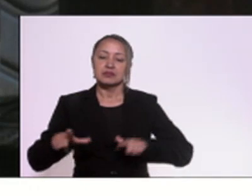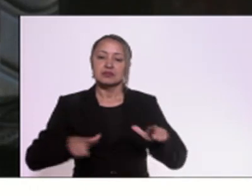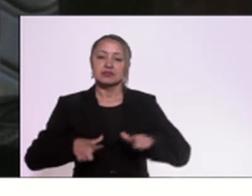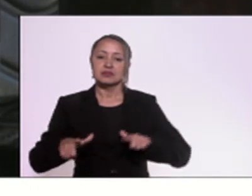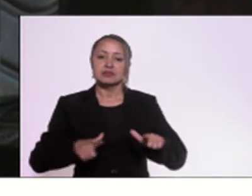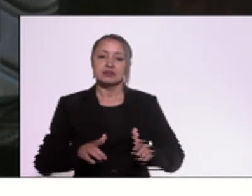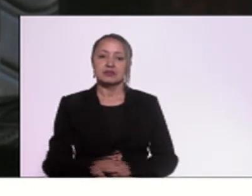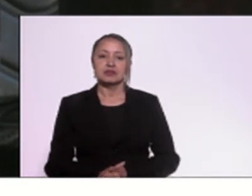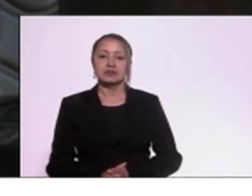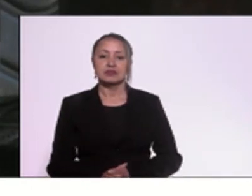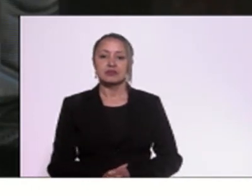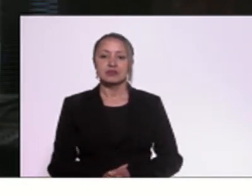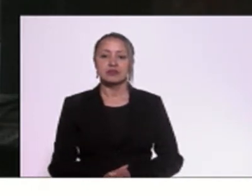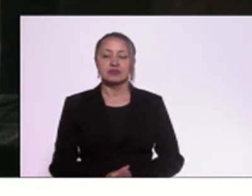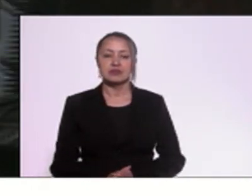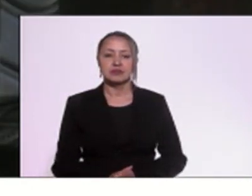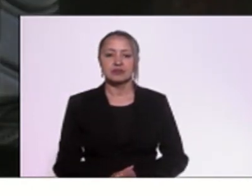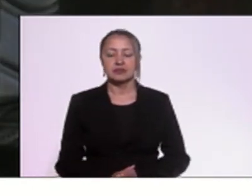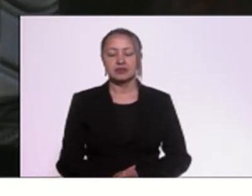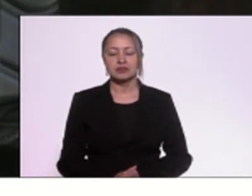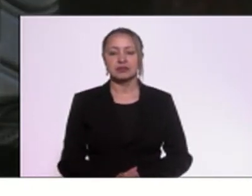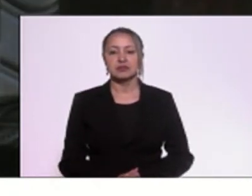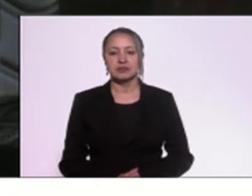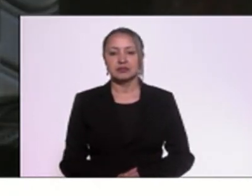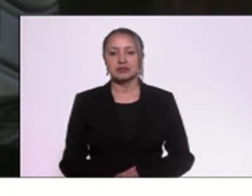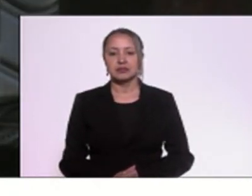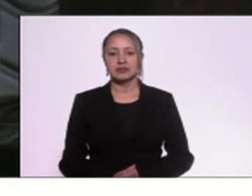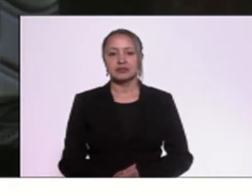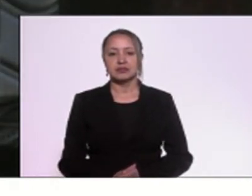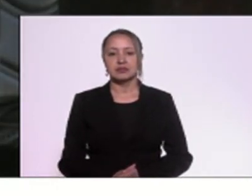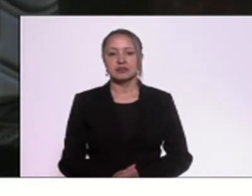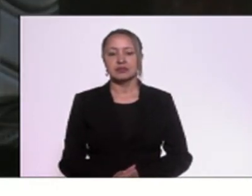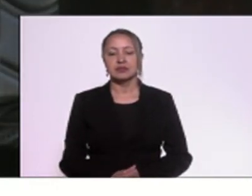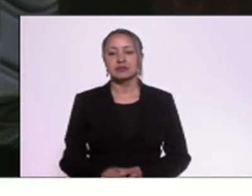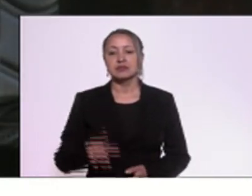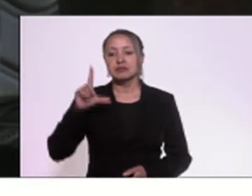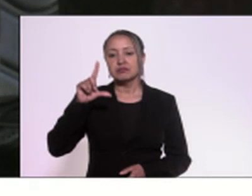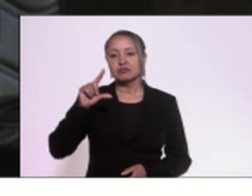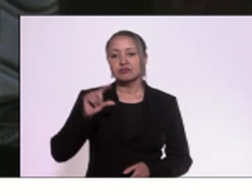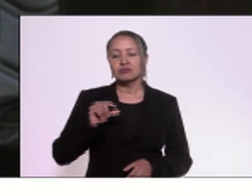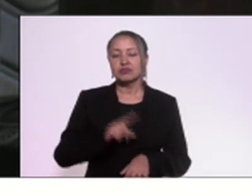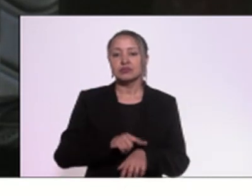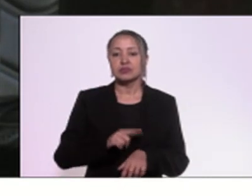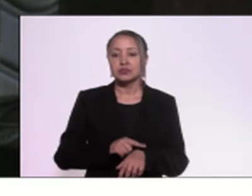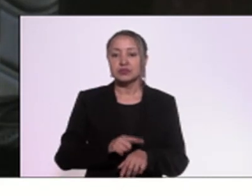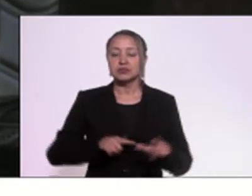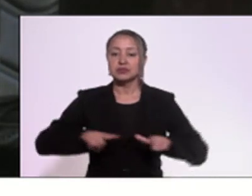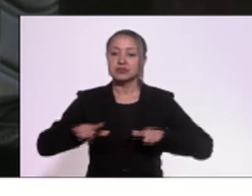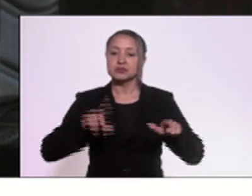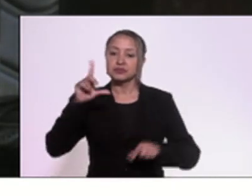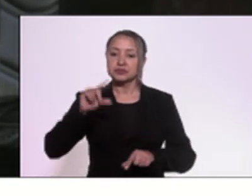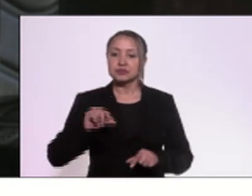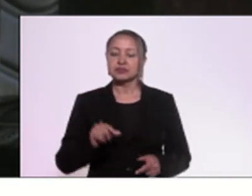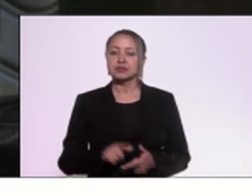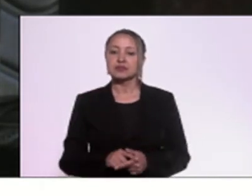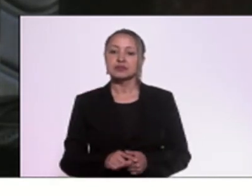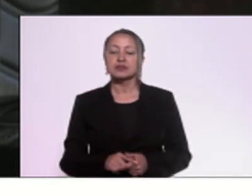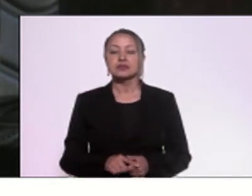a esses parceiros de Adailton. Gilson, que não é só um